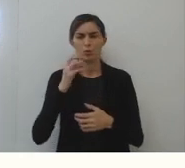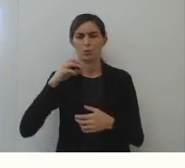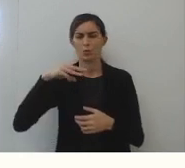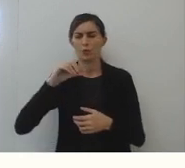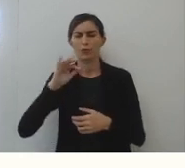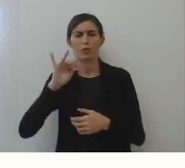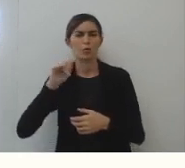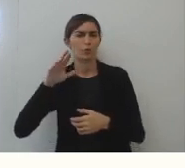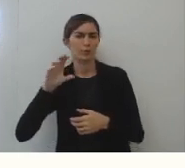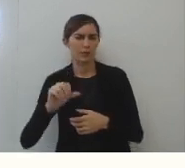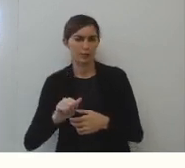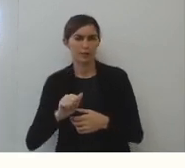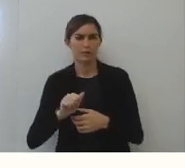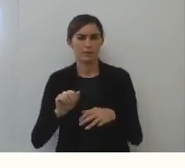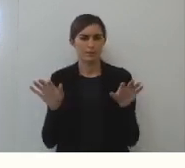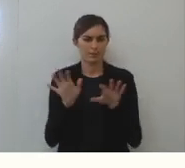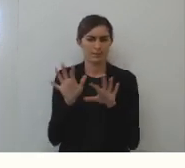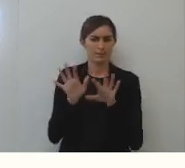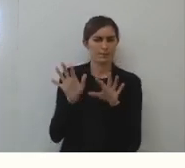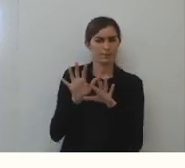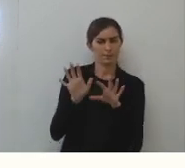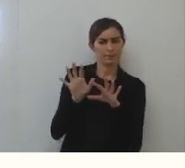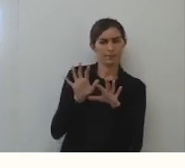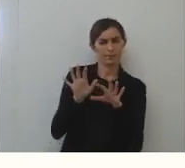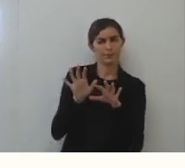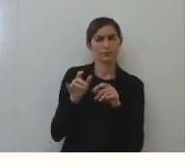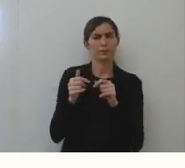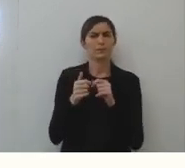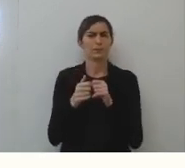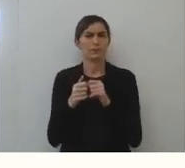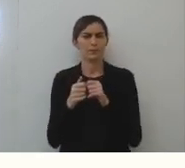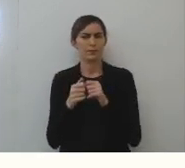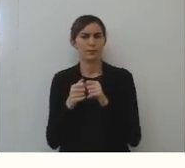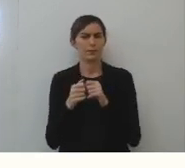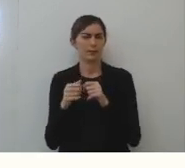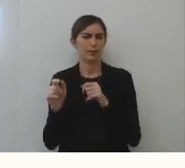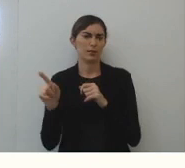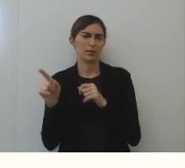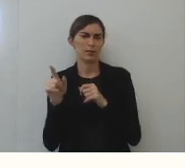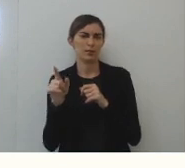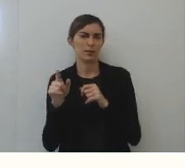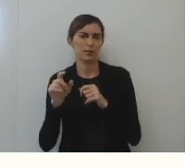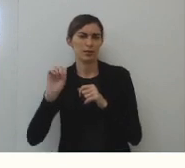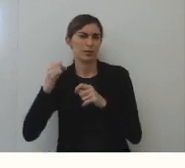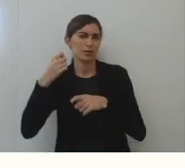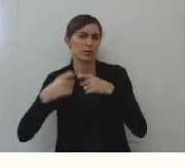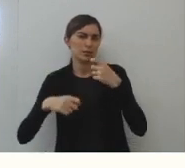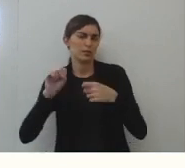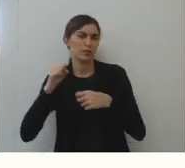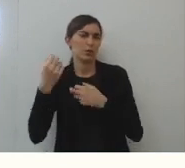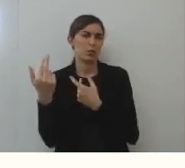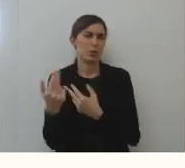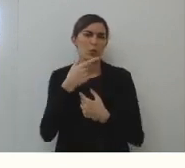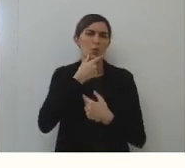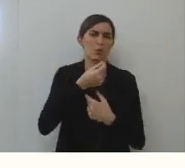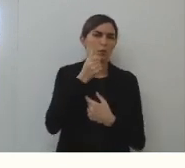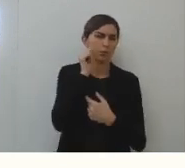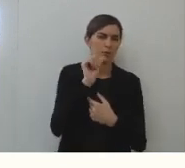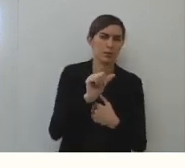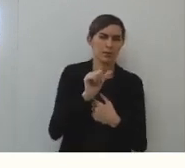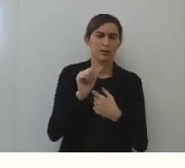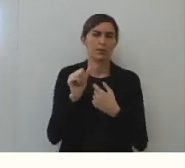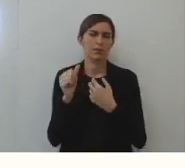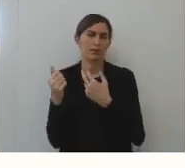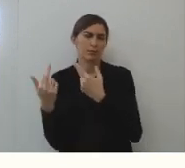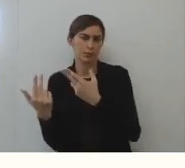Homofobia, que seria a fobia a pessoas que se atraem por pessoas do mesmo sexo. Isso é um dado das escolas brasileiras, tá